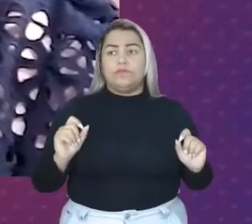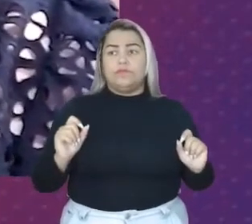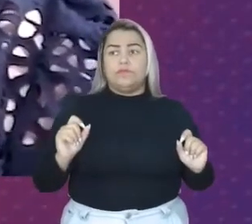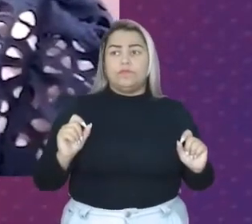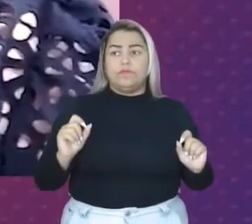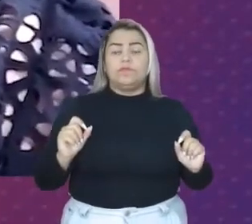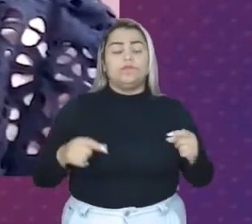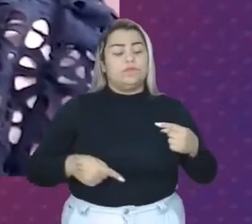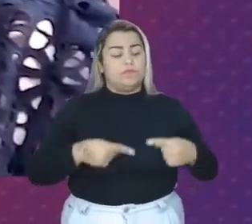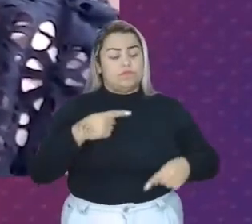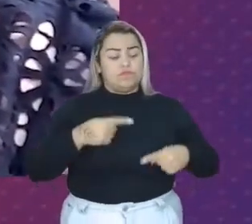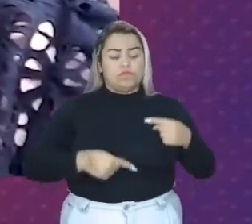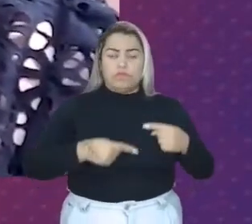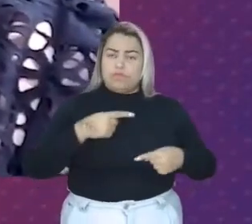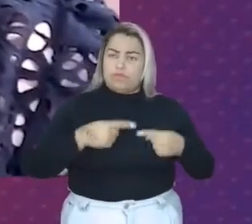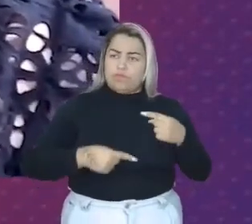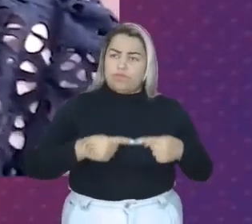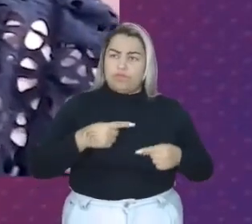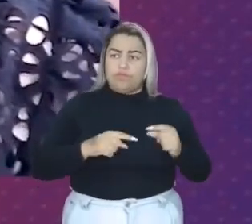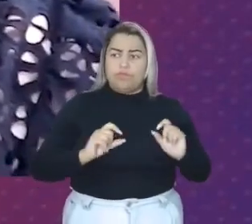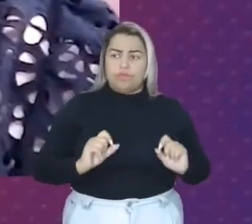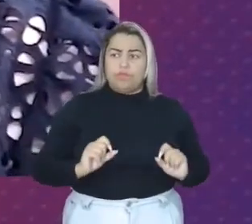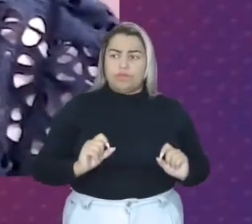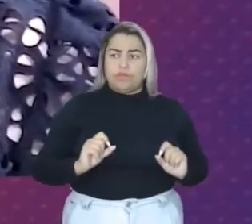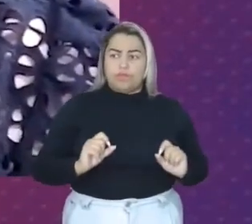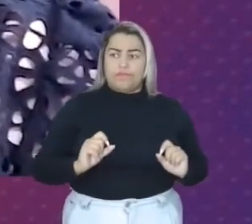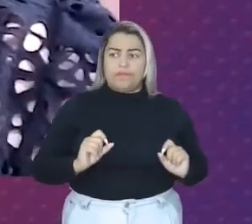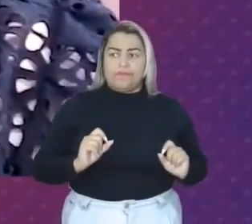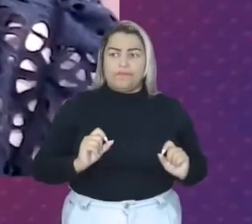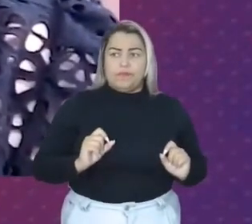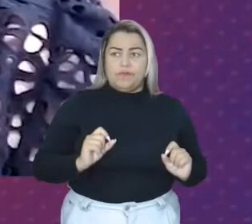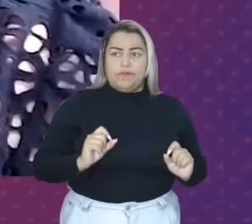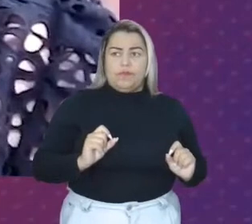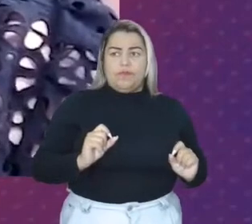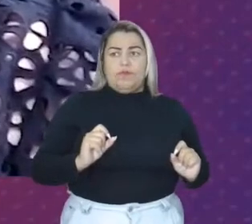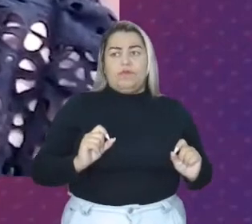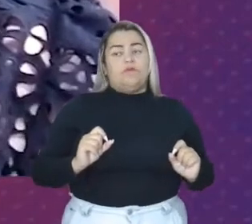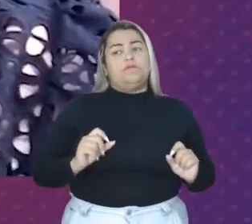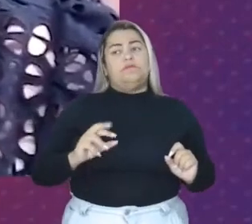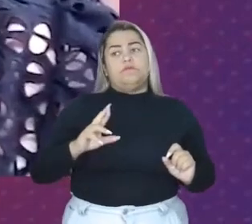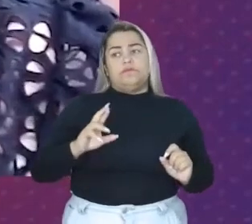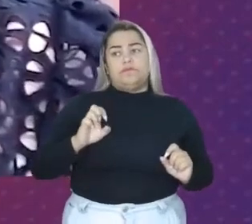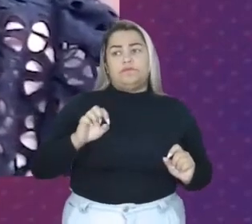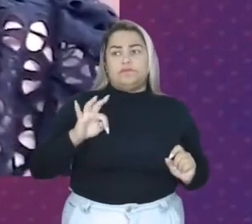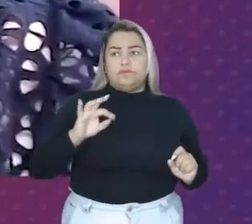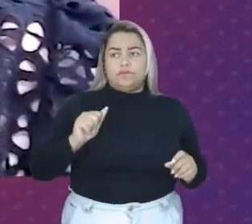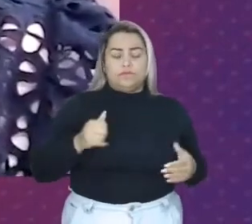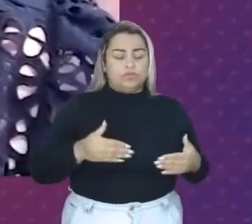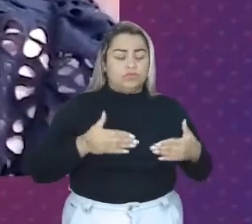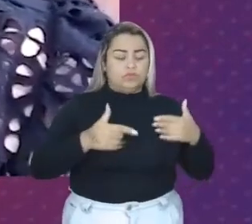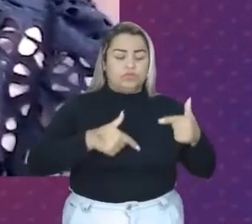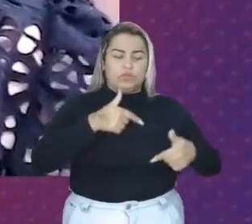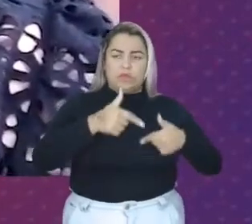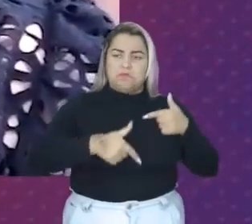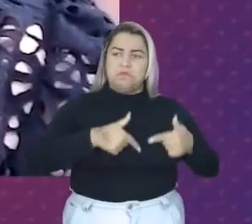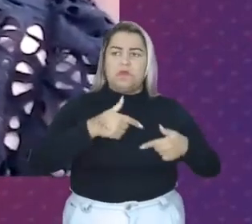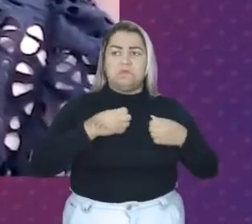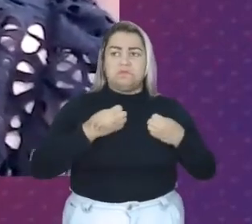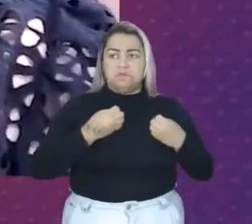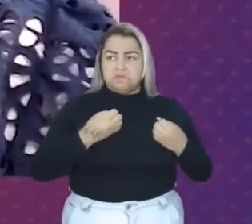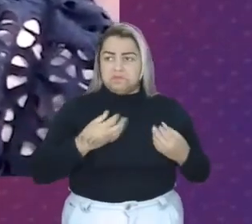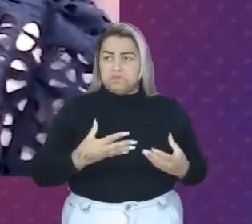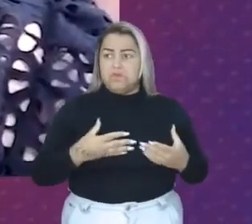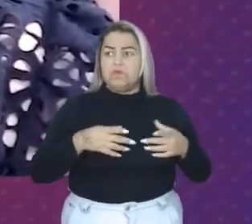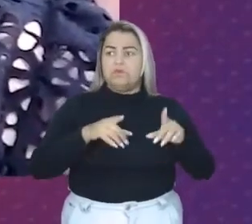como a política do Ministério do Trabalho hoje é a defesa, né, do trabalho decente, né, nós vamos